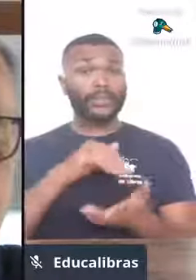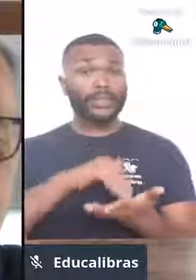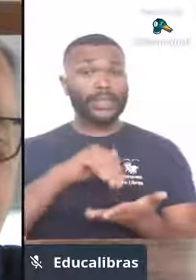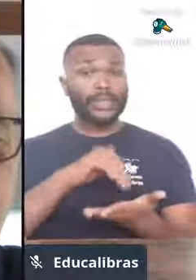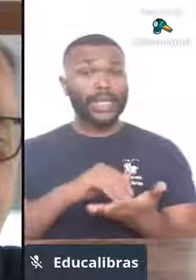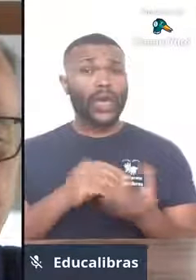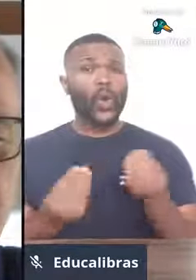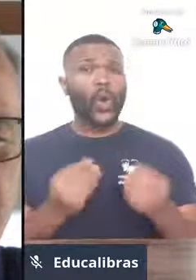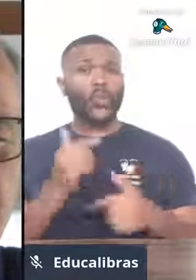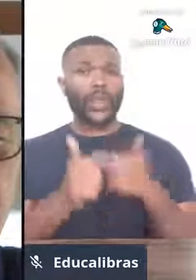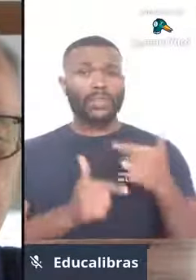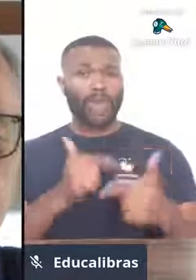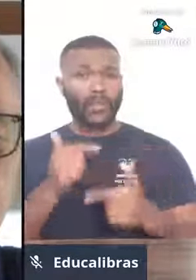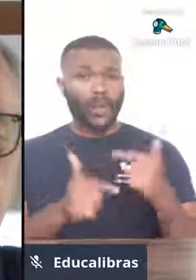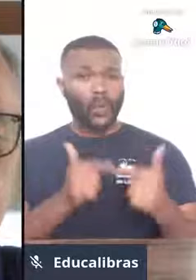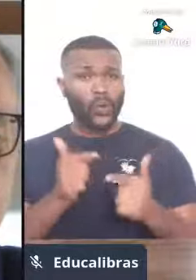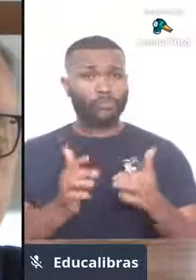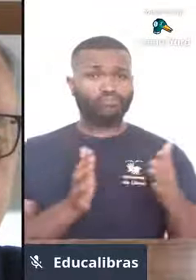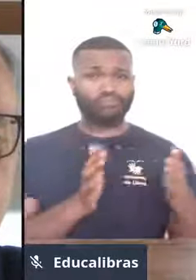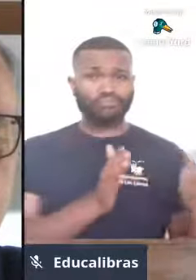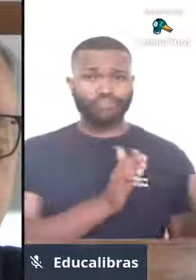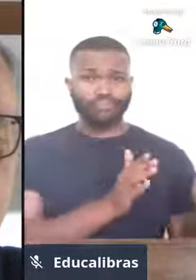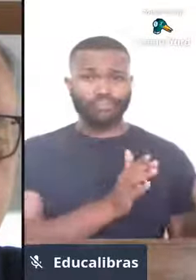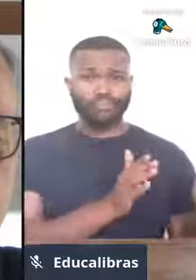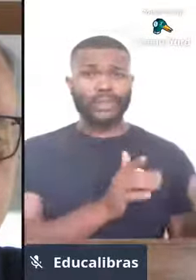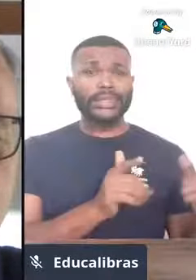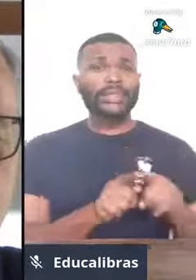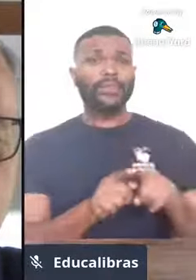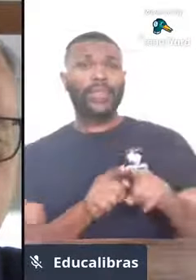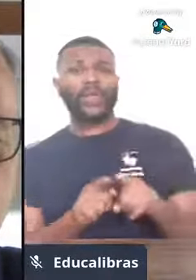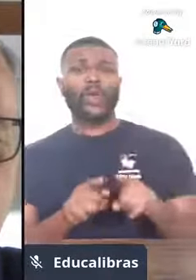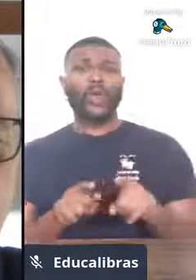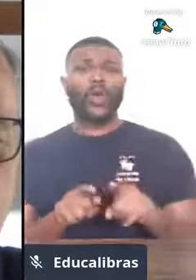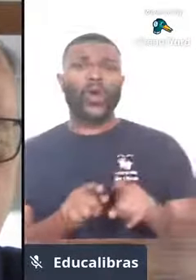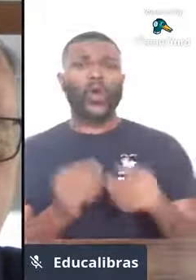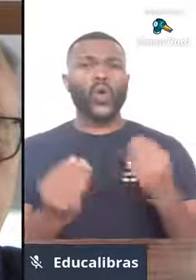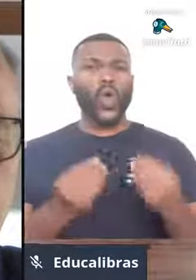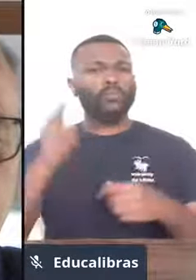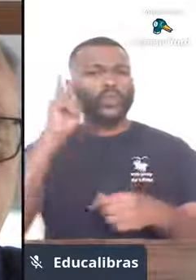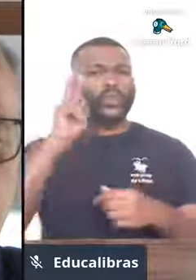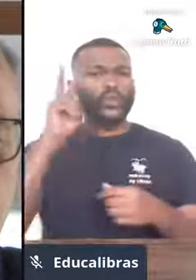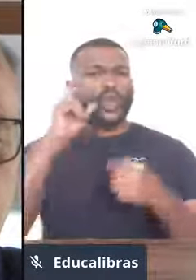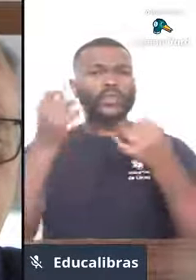atuação nesse processo, como é que se deu, conta a história inteira aí para a gente.